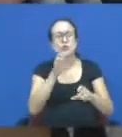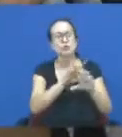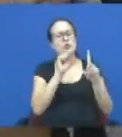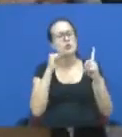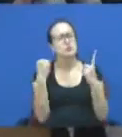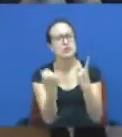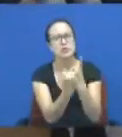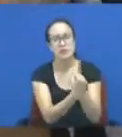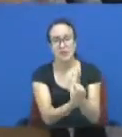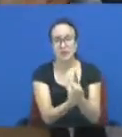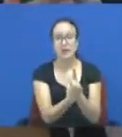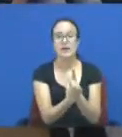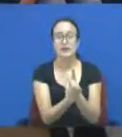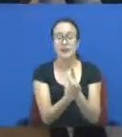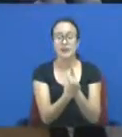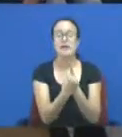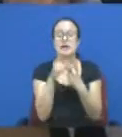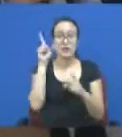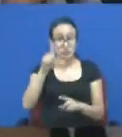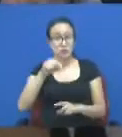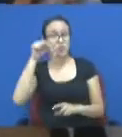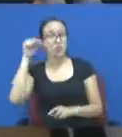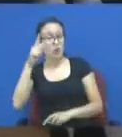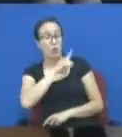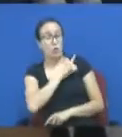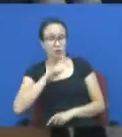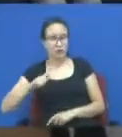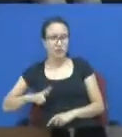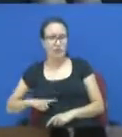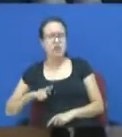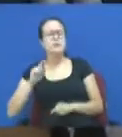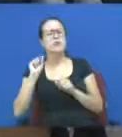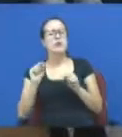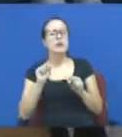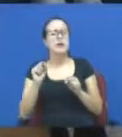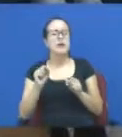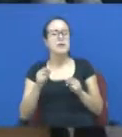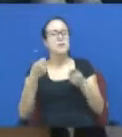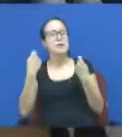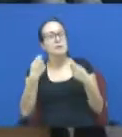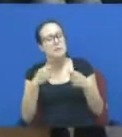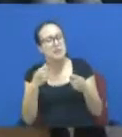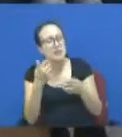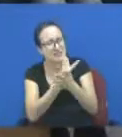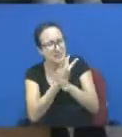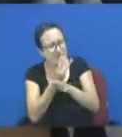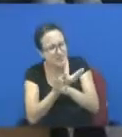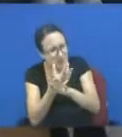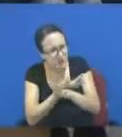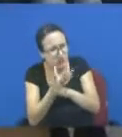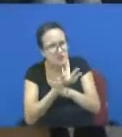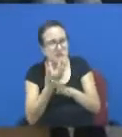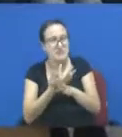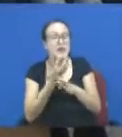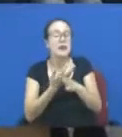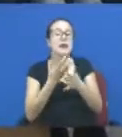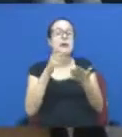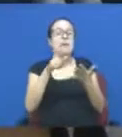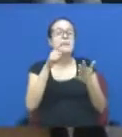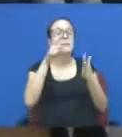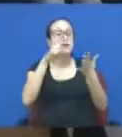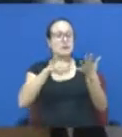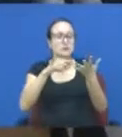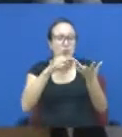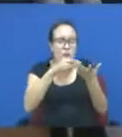as condições externas necessárias para que todos os homens conheçam o evangelho até o dia do juízo final. Se imperar